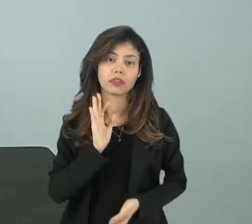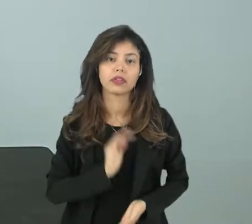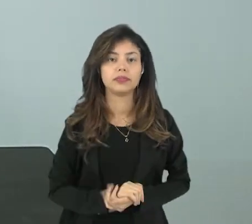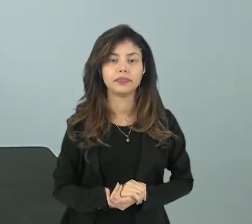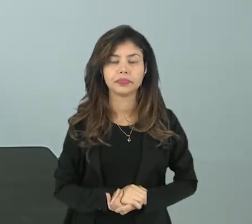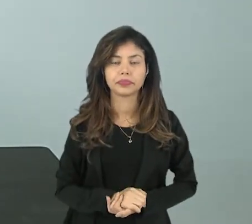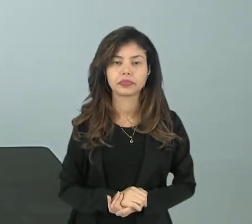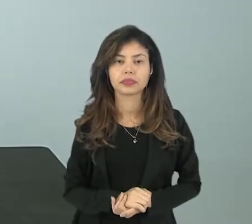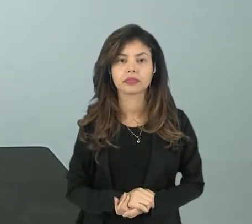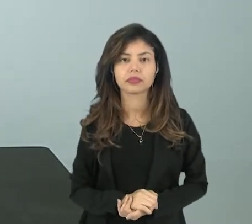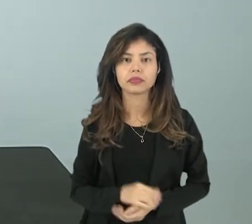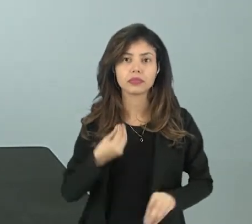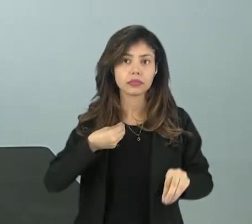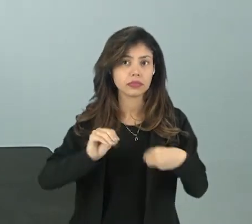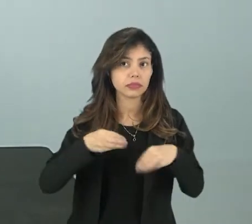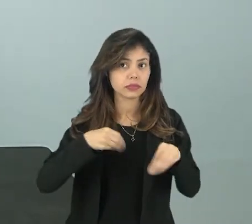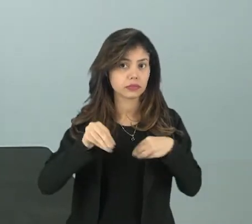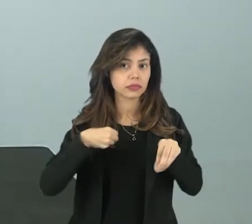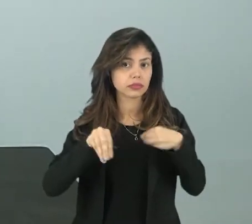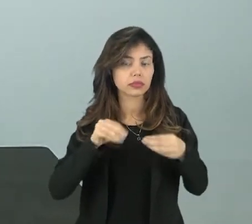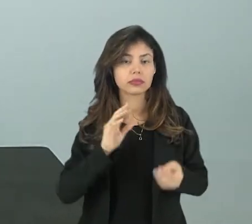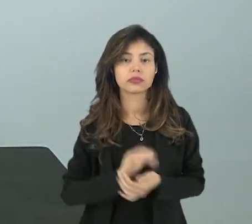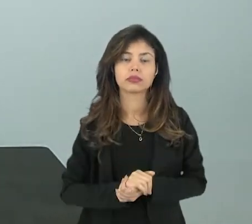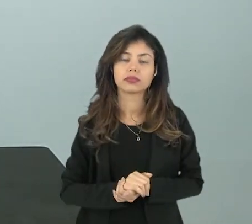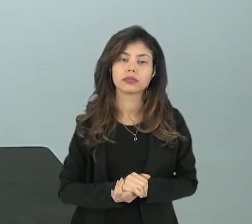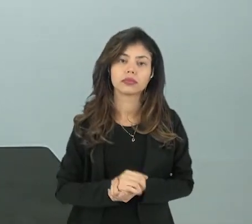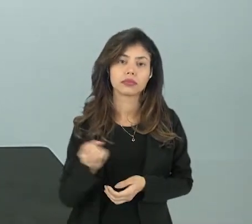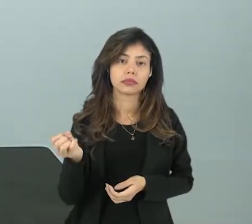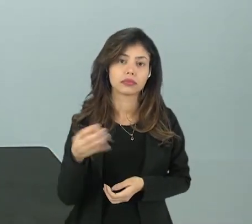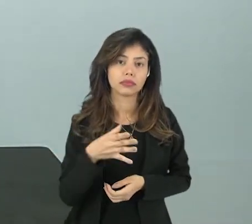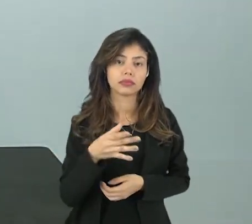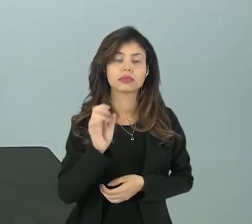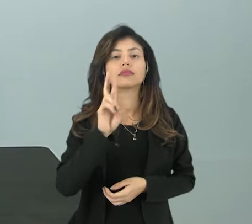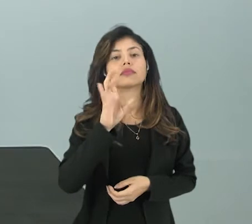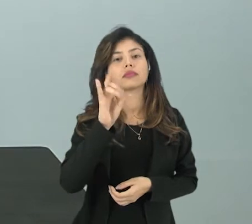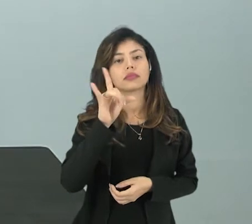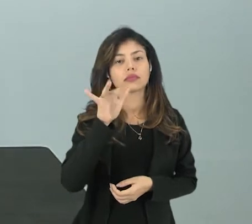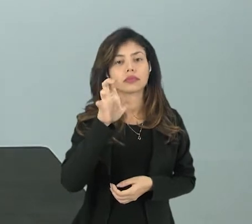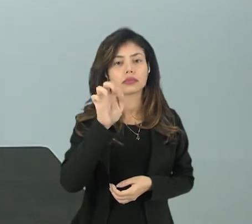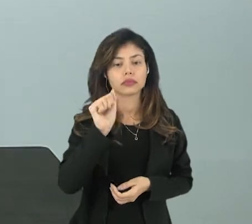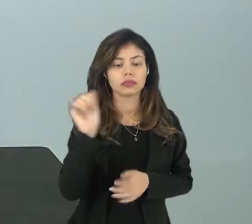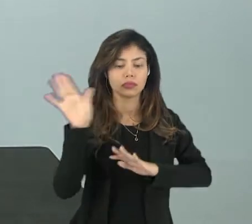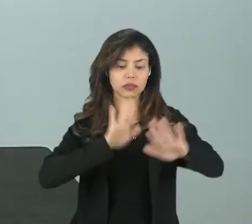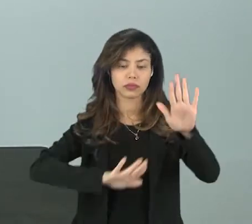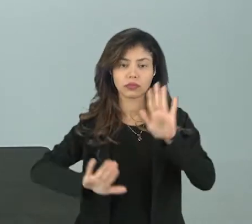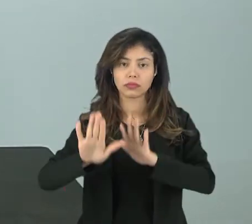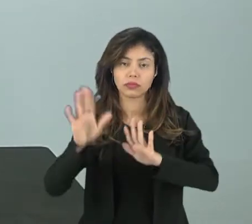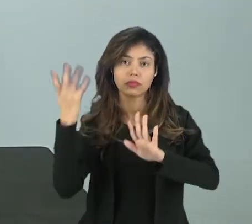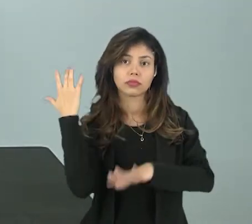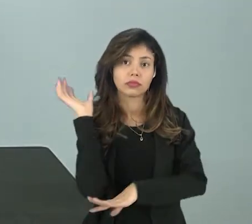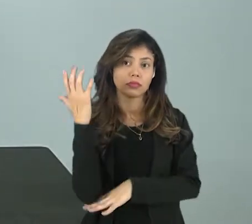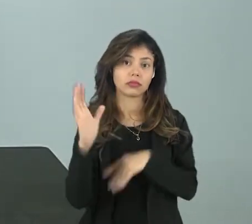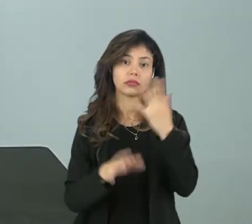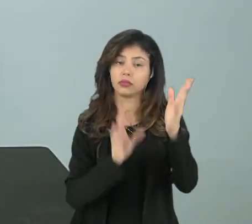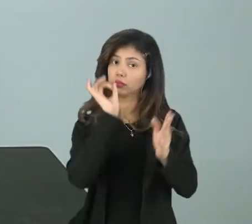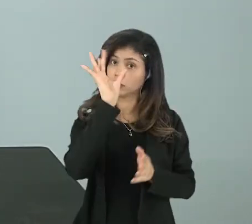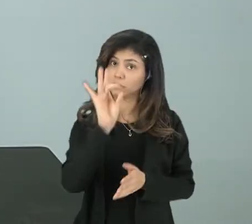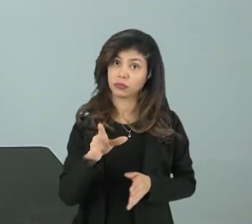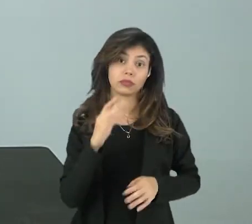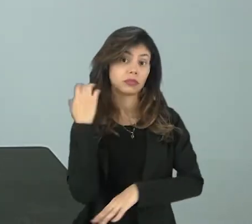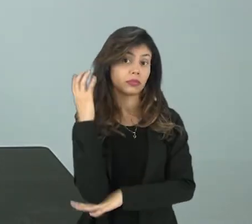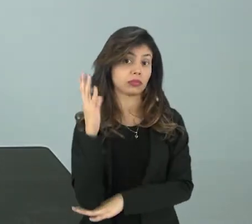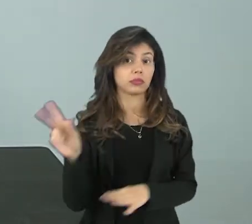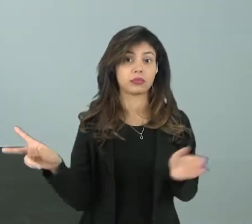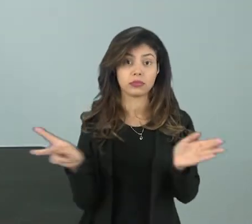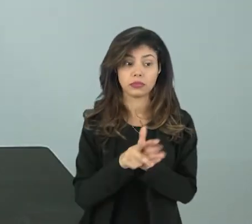você fazer reciclagem, como você cuidar de uma plantinha, que cada planta tem uns